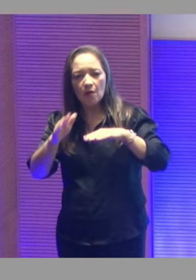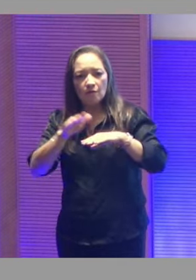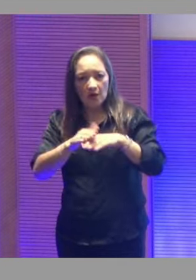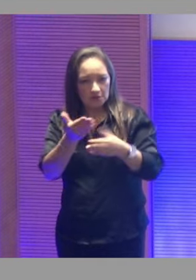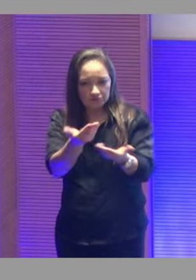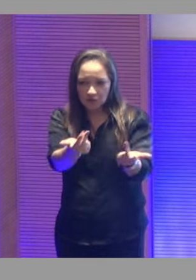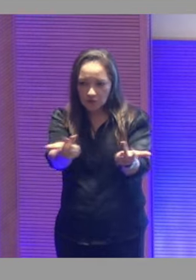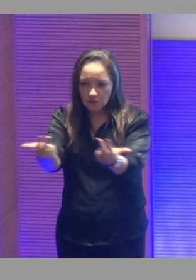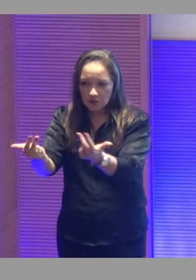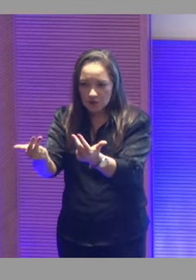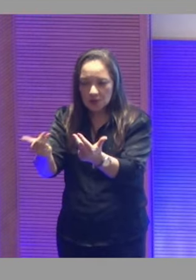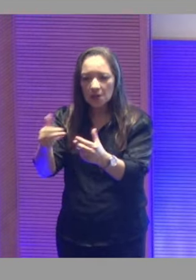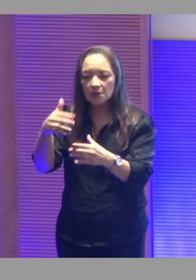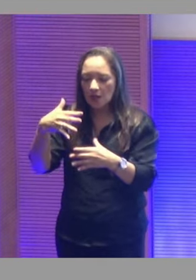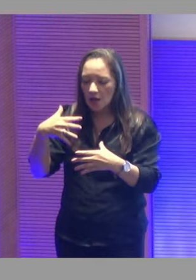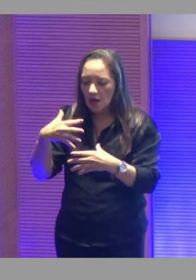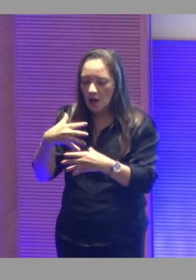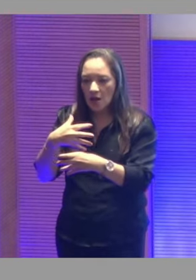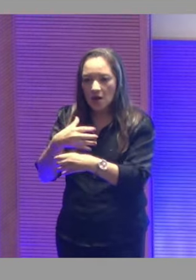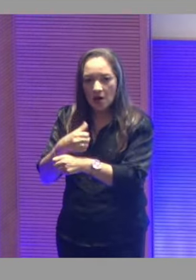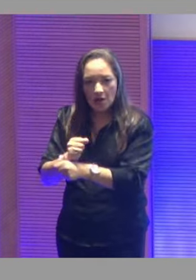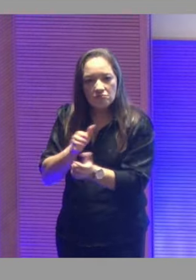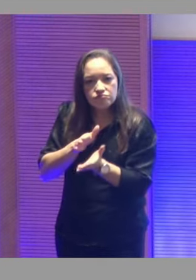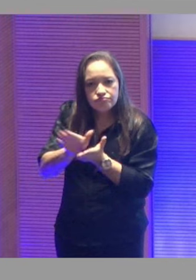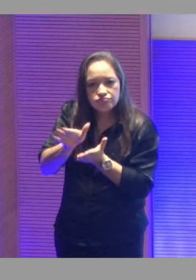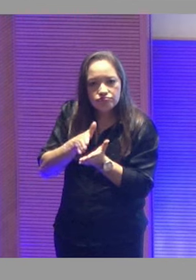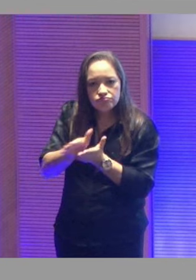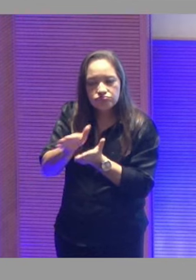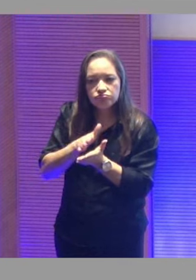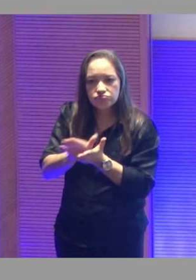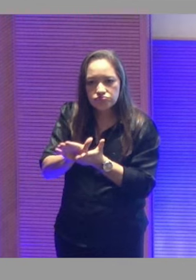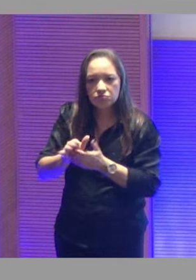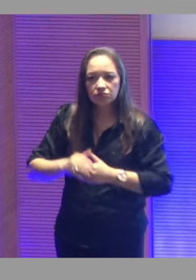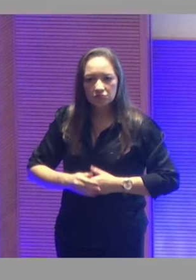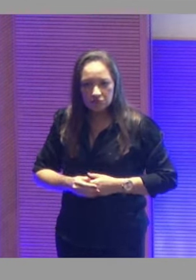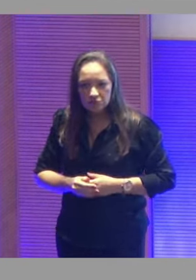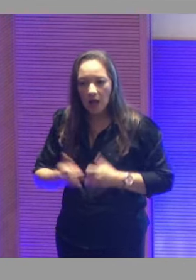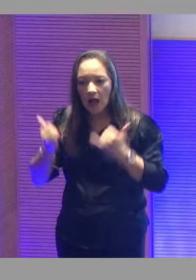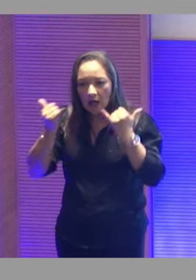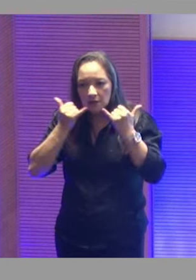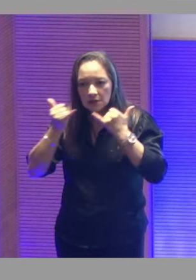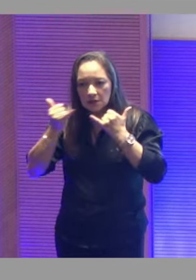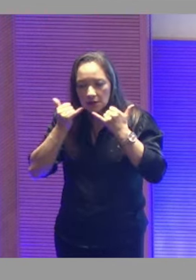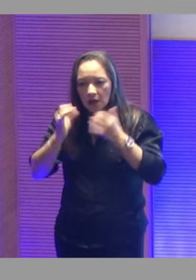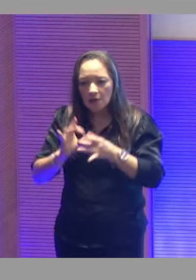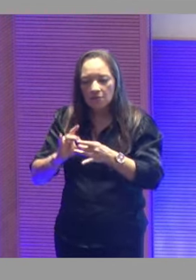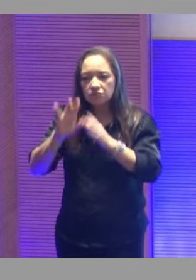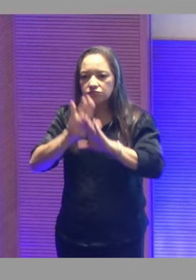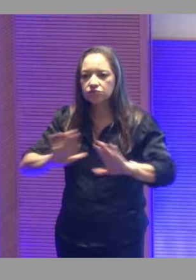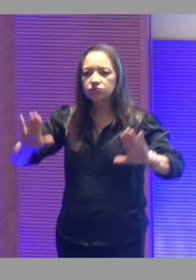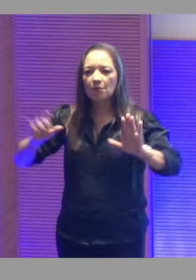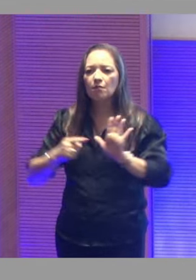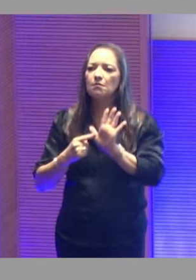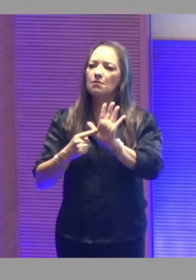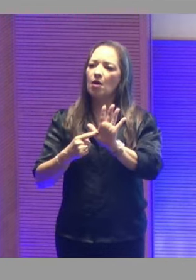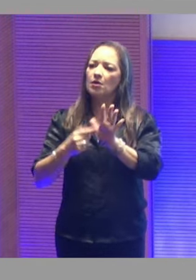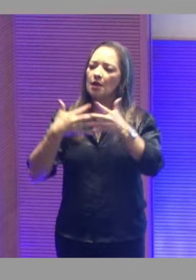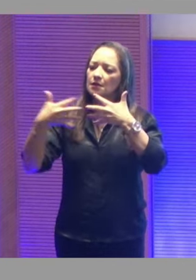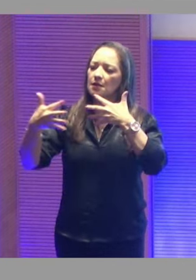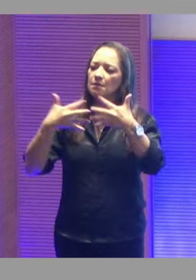programa contabilizaram as suas emissões publicarem os seus dados demonstrarem transparência e